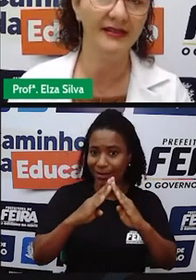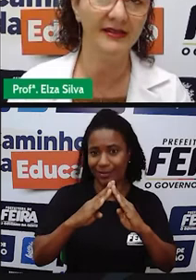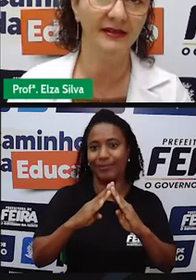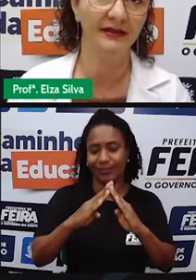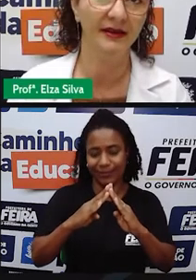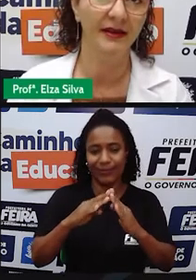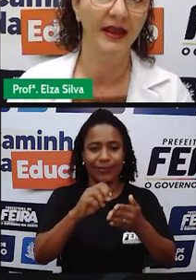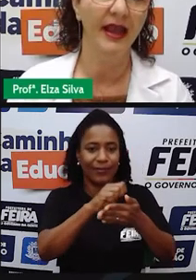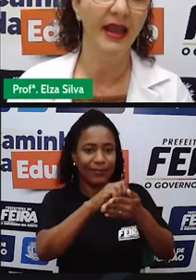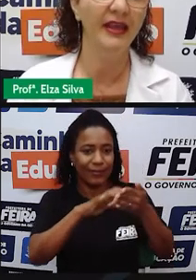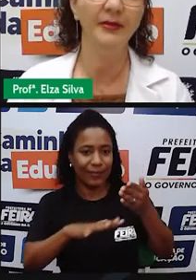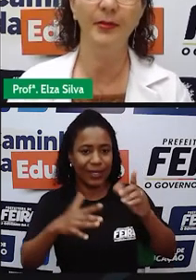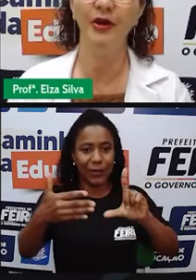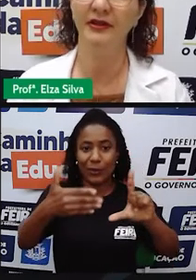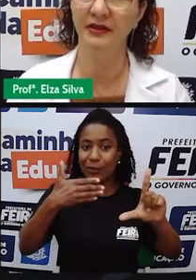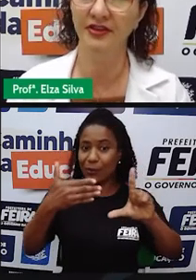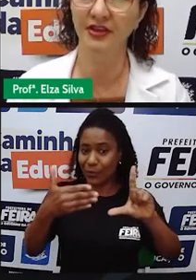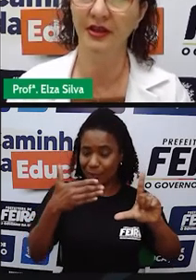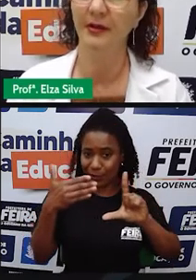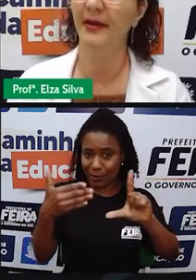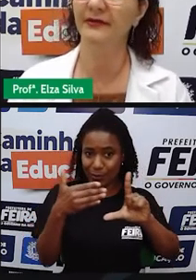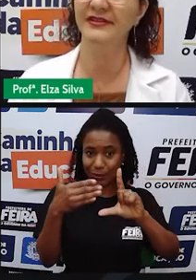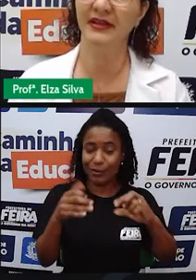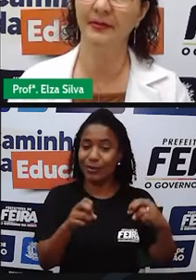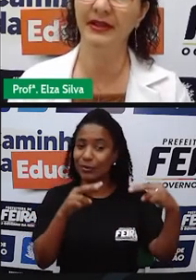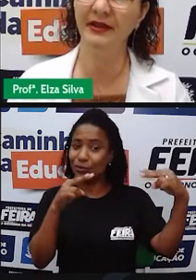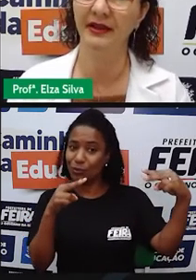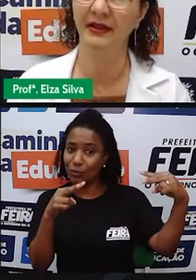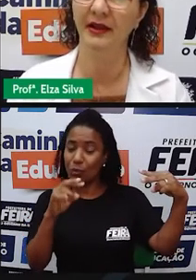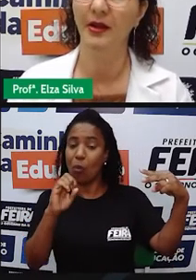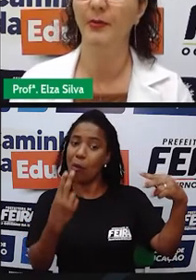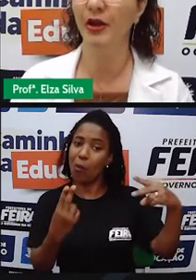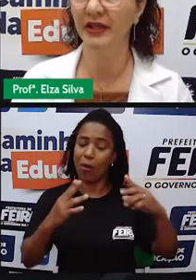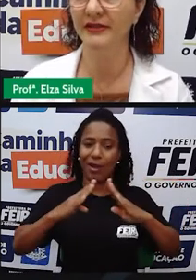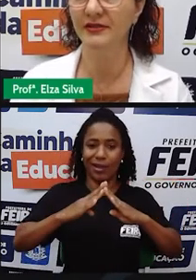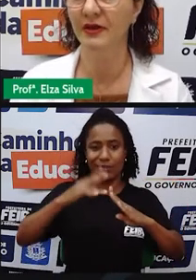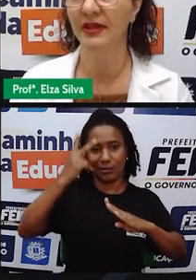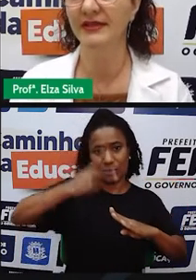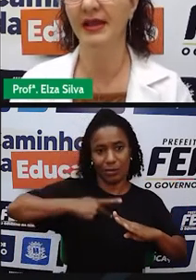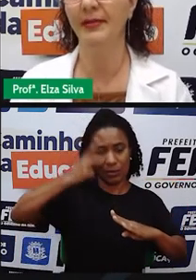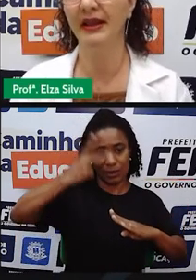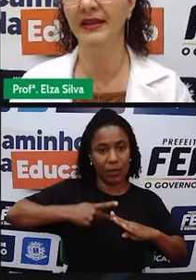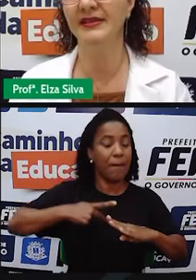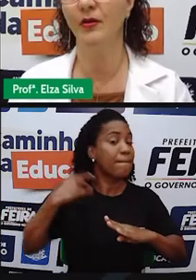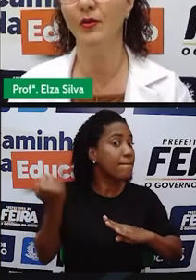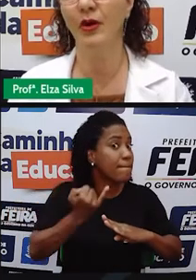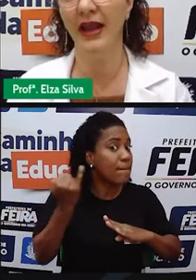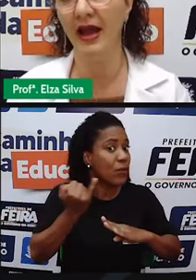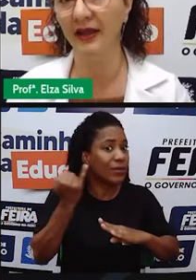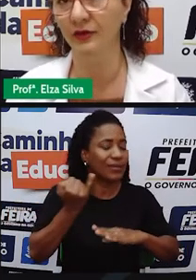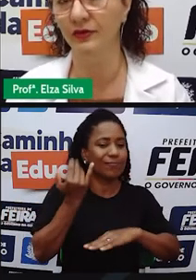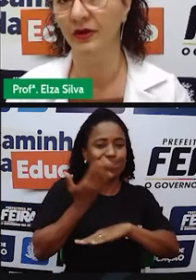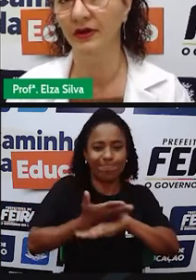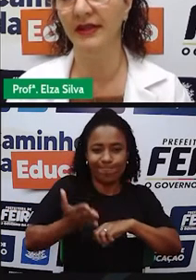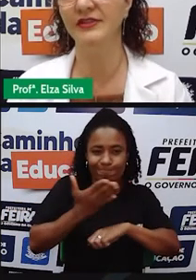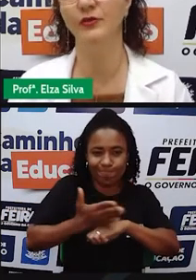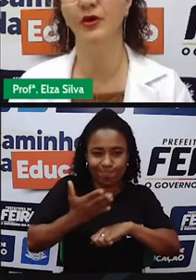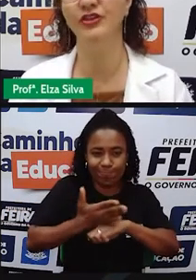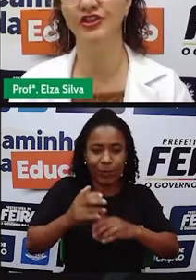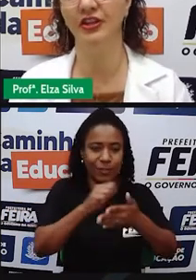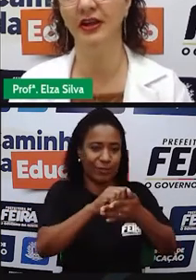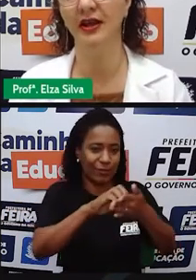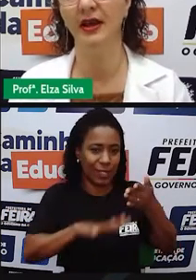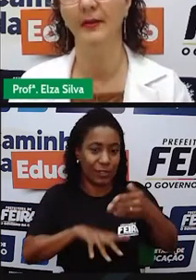de casa, é importante para você aprender. Por isso, estabeleça um horário na